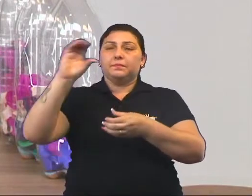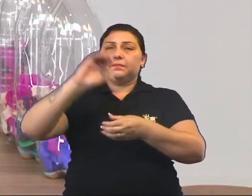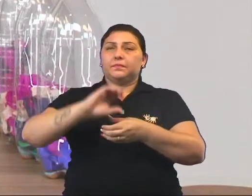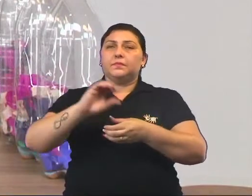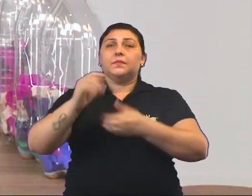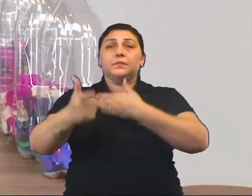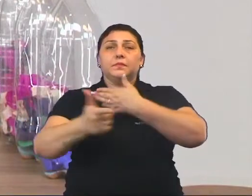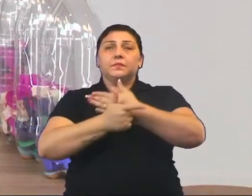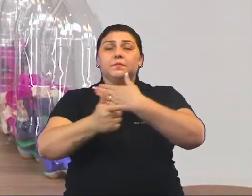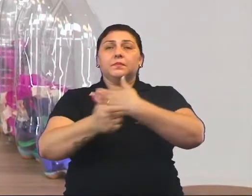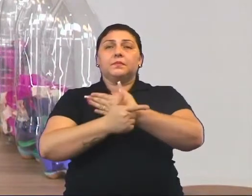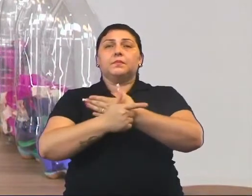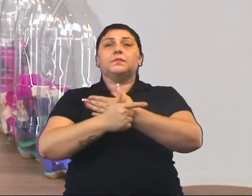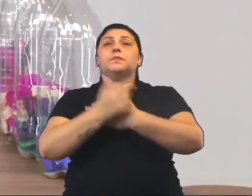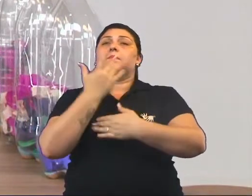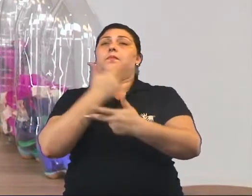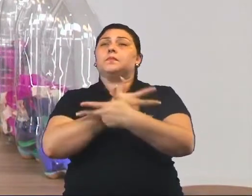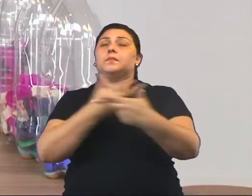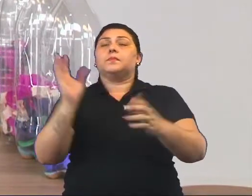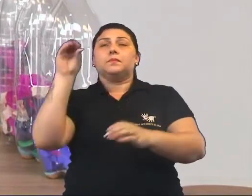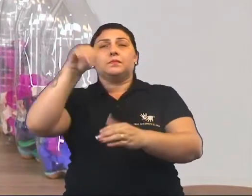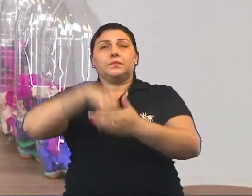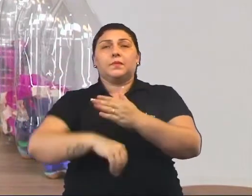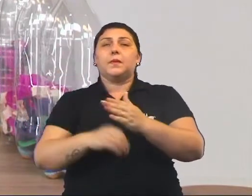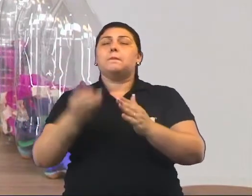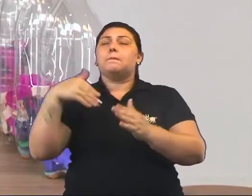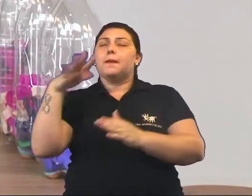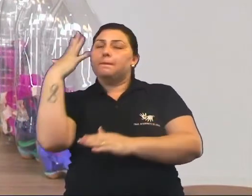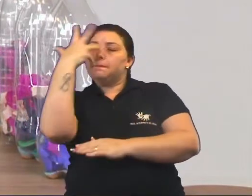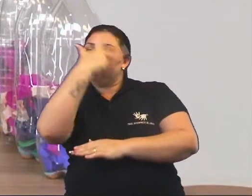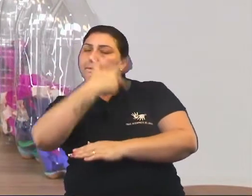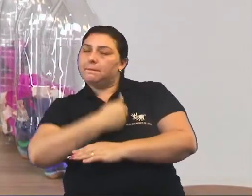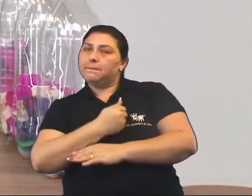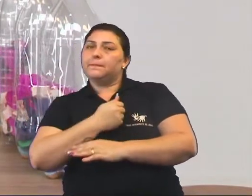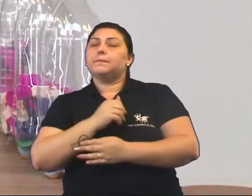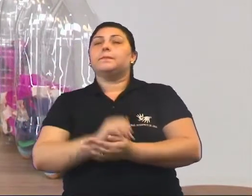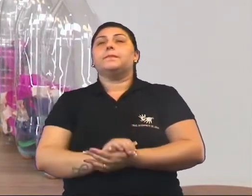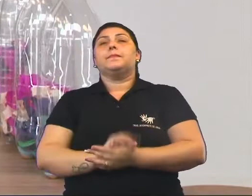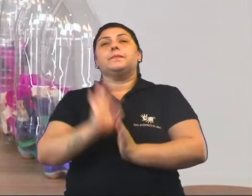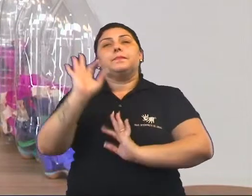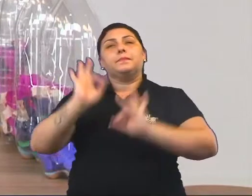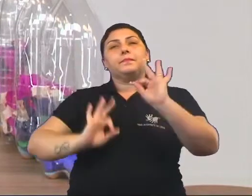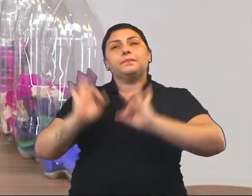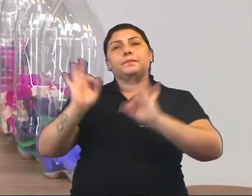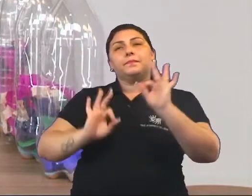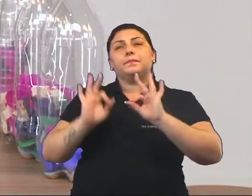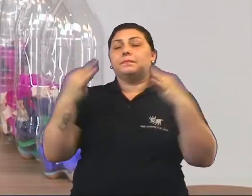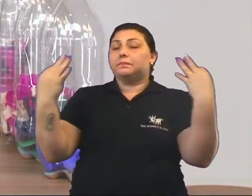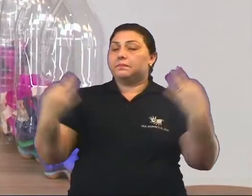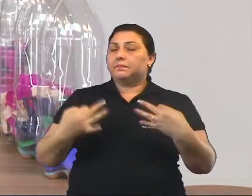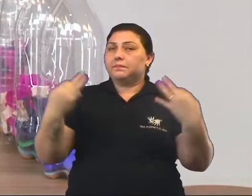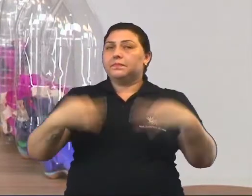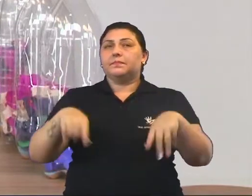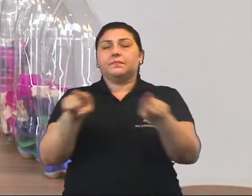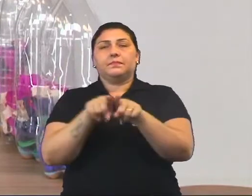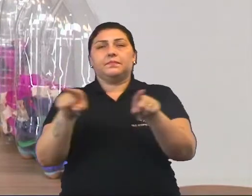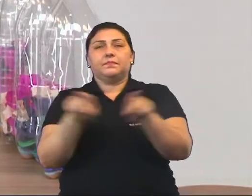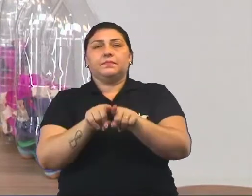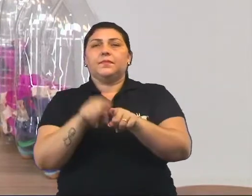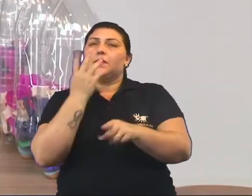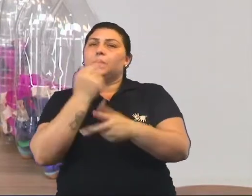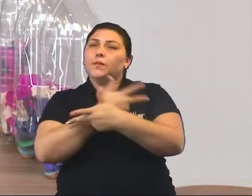o papel crepom aqui dentro? Para que fique mais bonito, para que fique decorado, para que fique também